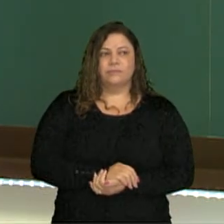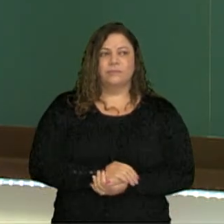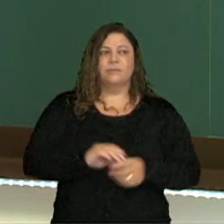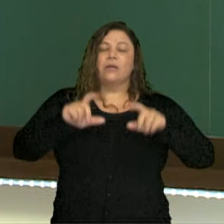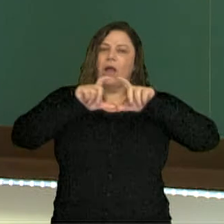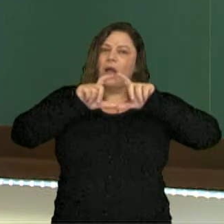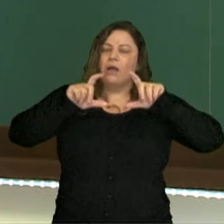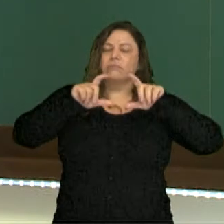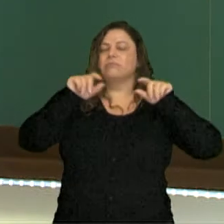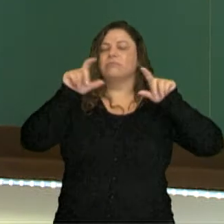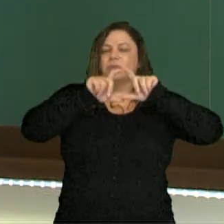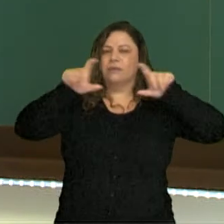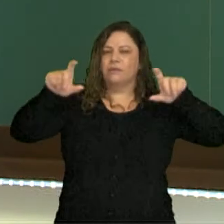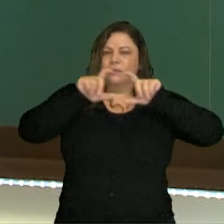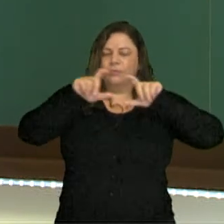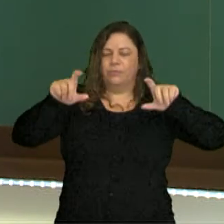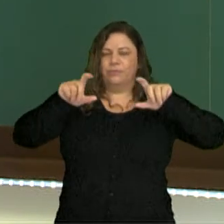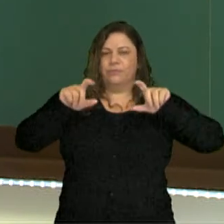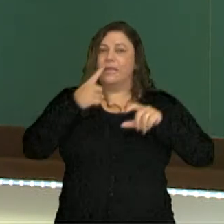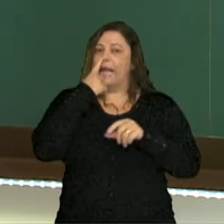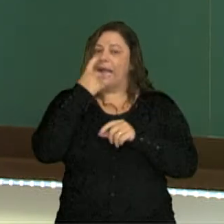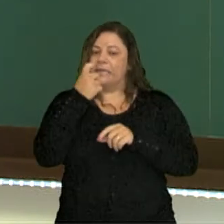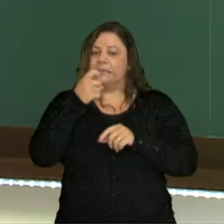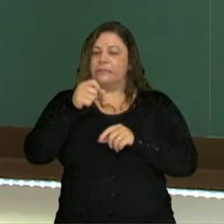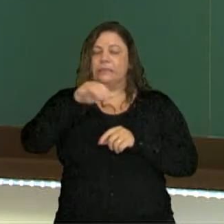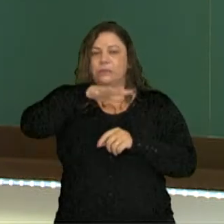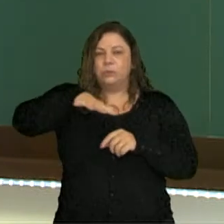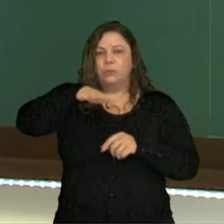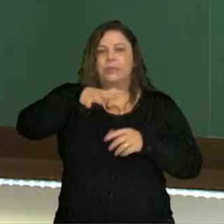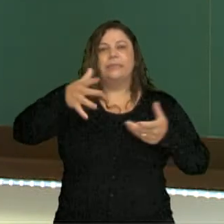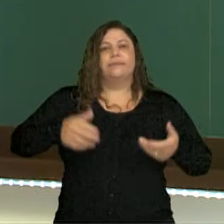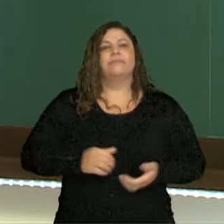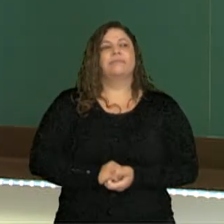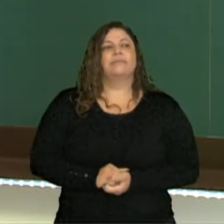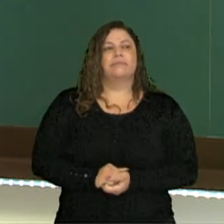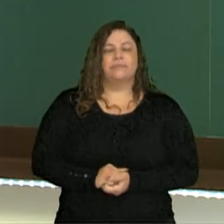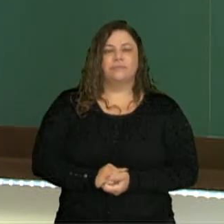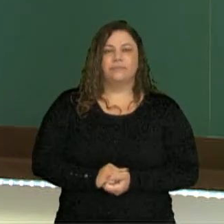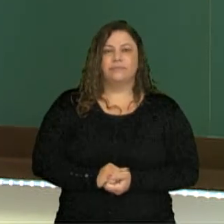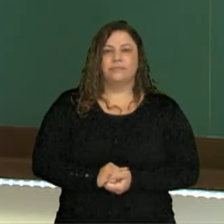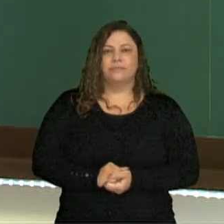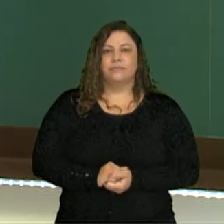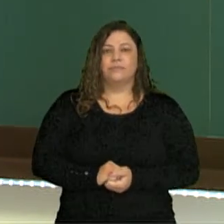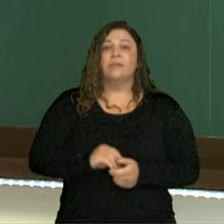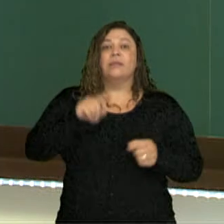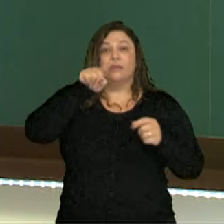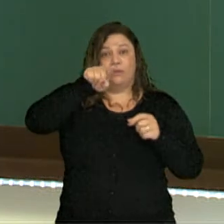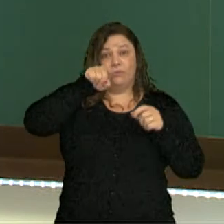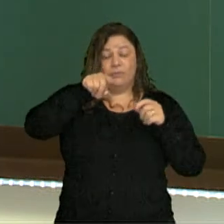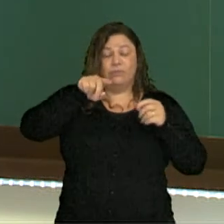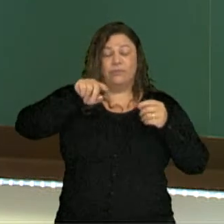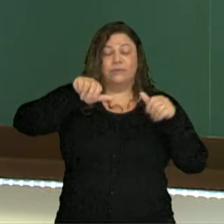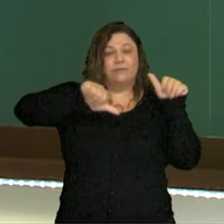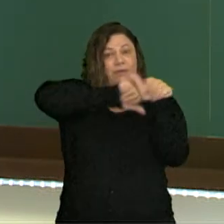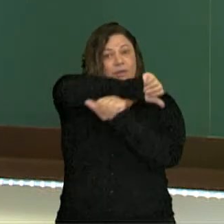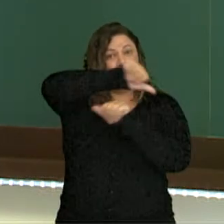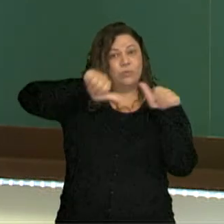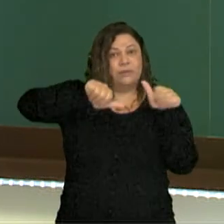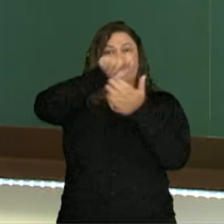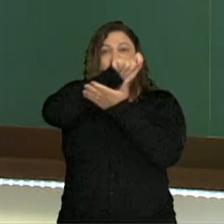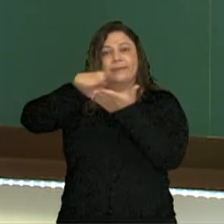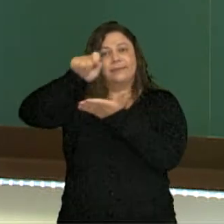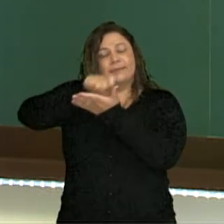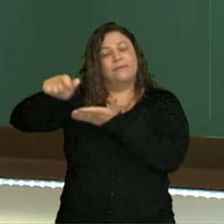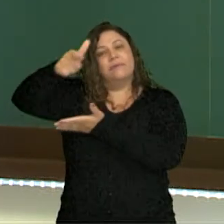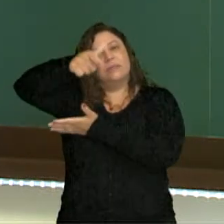jogar lixo ali, né? Naquele local. Então, vamos lá. Você vai fazer a transcrição. Vai mudar, vai reescrever,